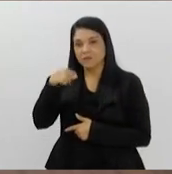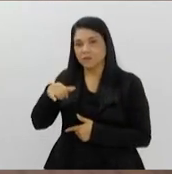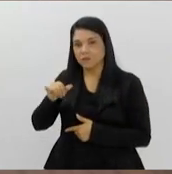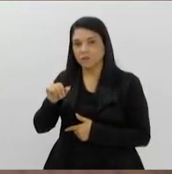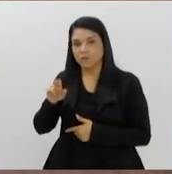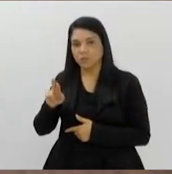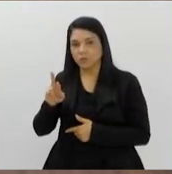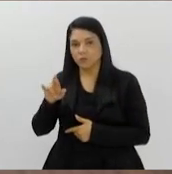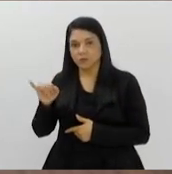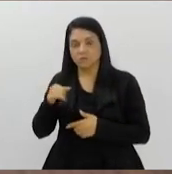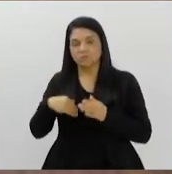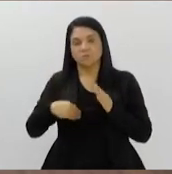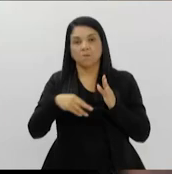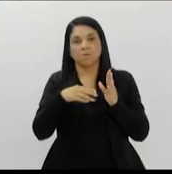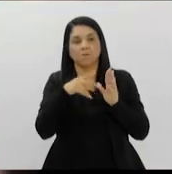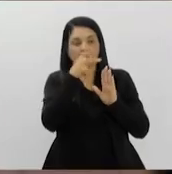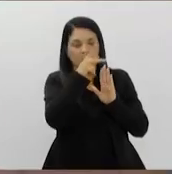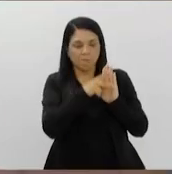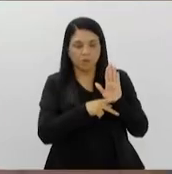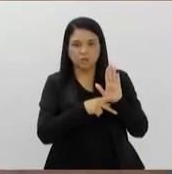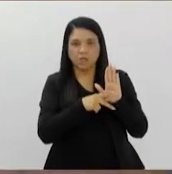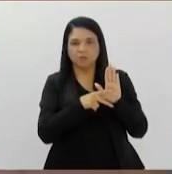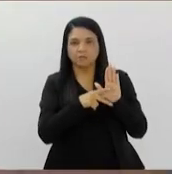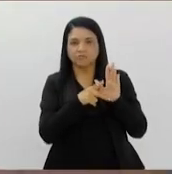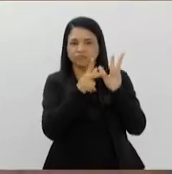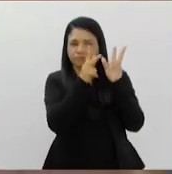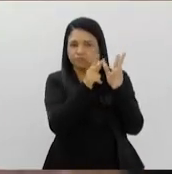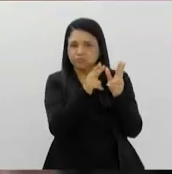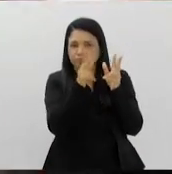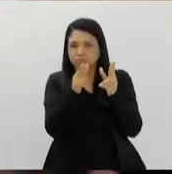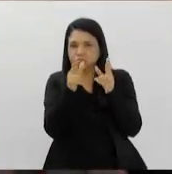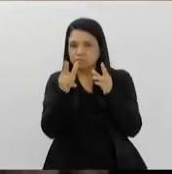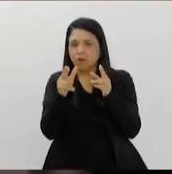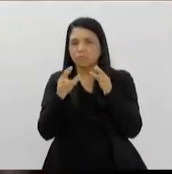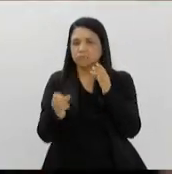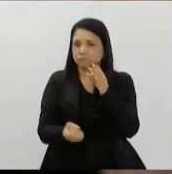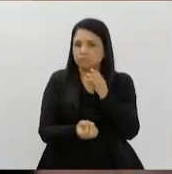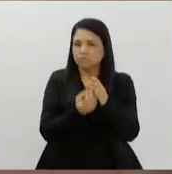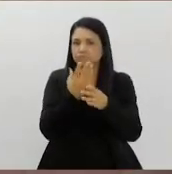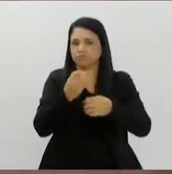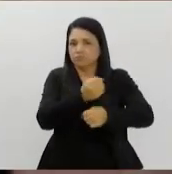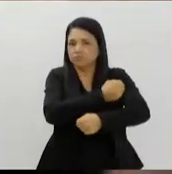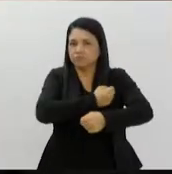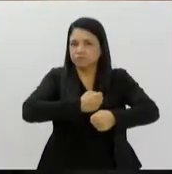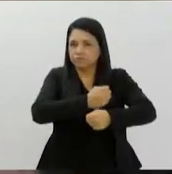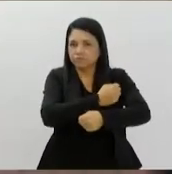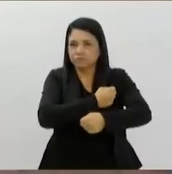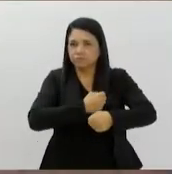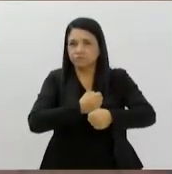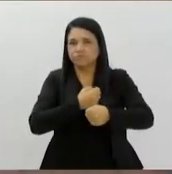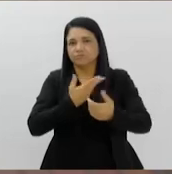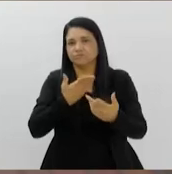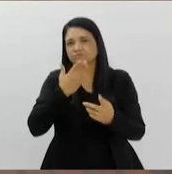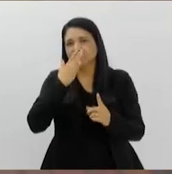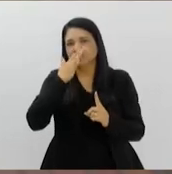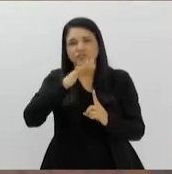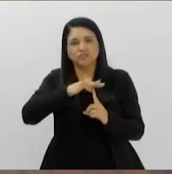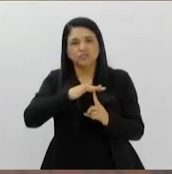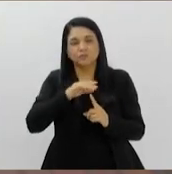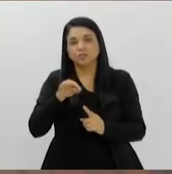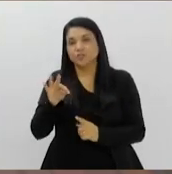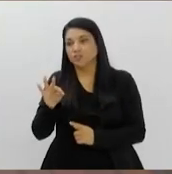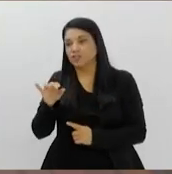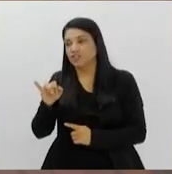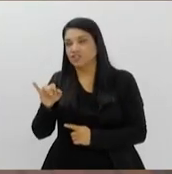de projetos iguais, tudo sobre instalação de cozinhas. Isso é típico de tis e não de